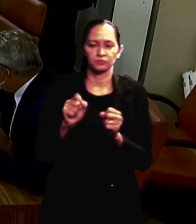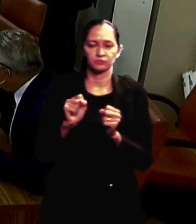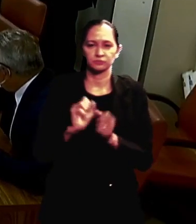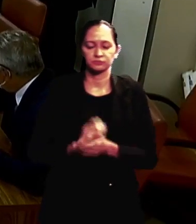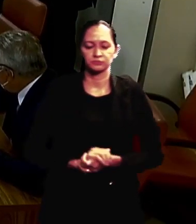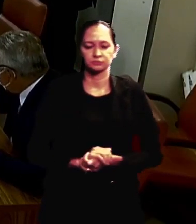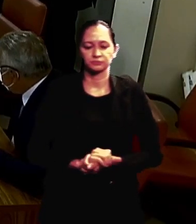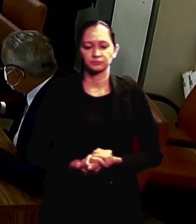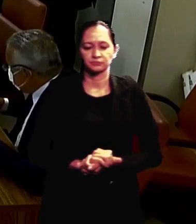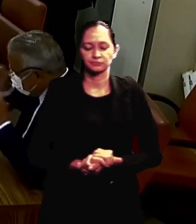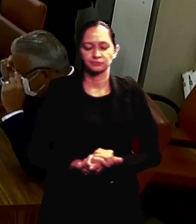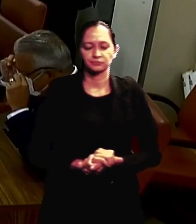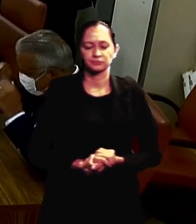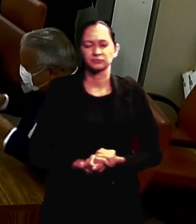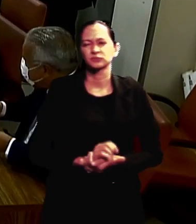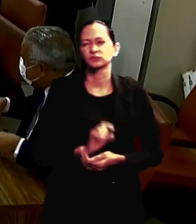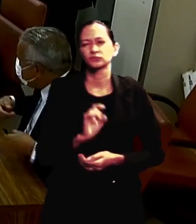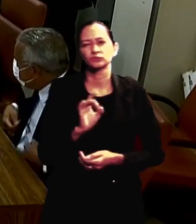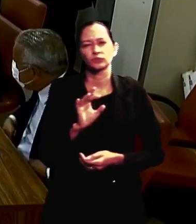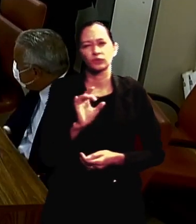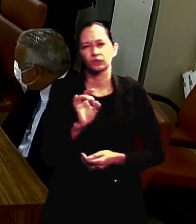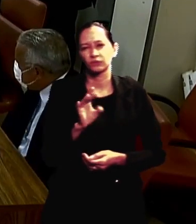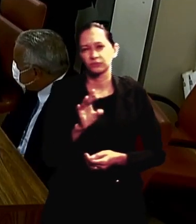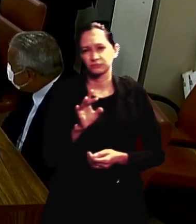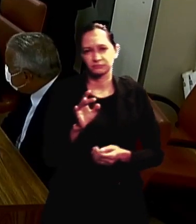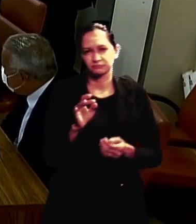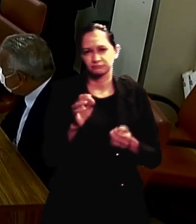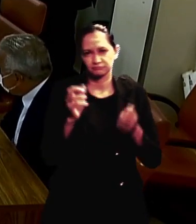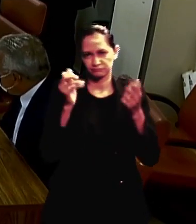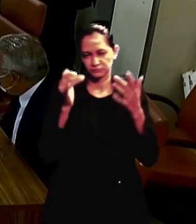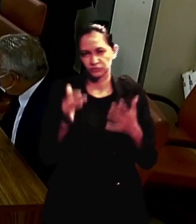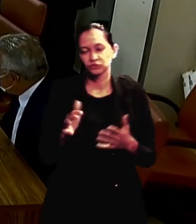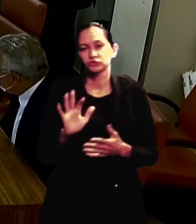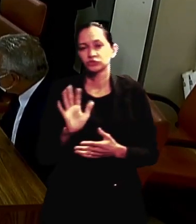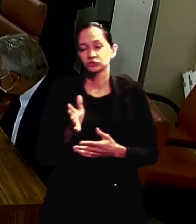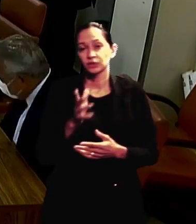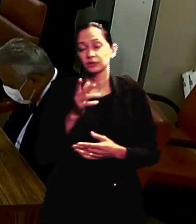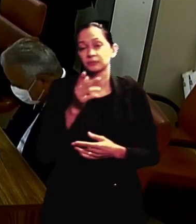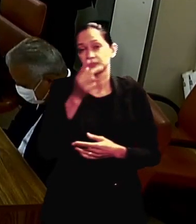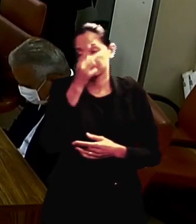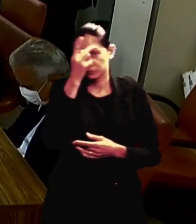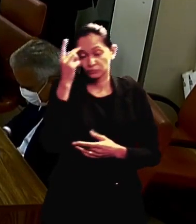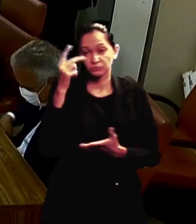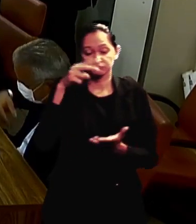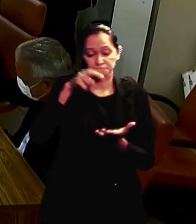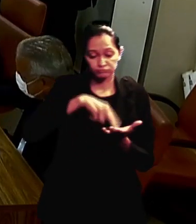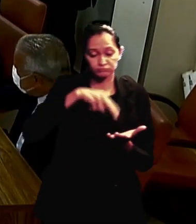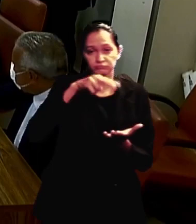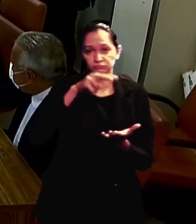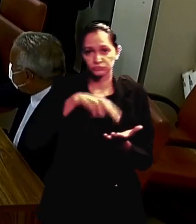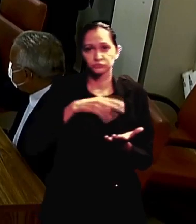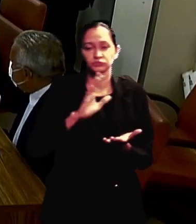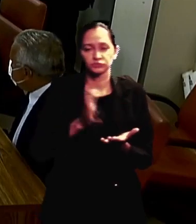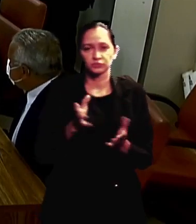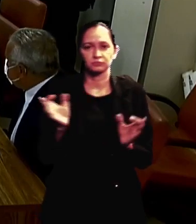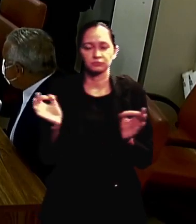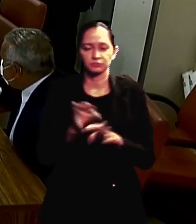Presidente, pela ordem. É só uma citação, porque nós já temos dois pedidos de vistas em relação a esse